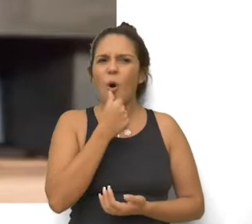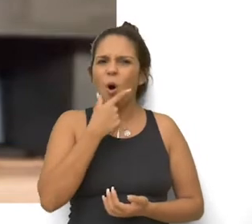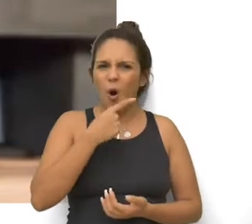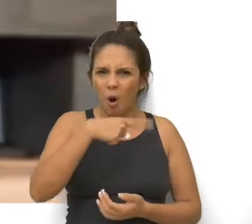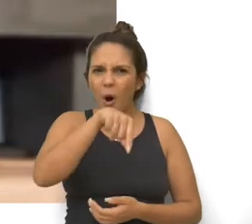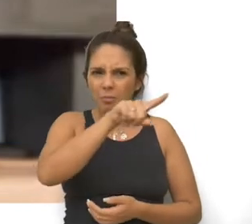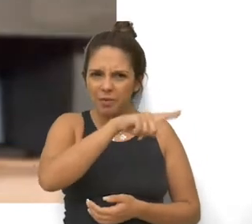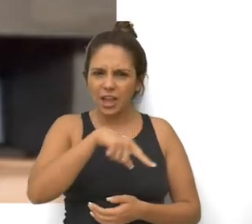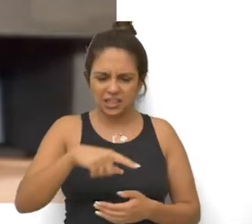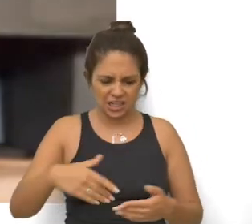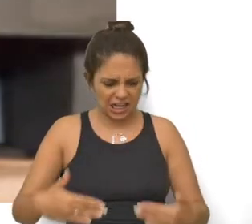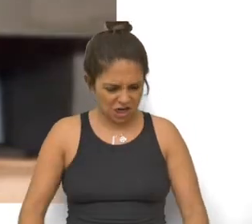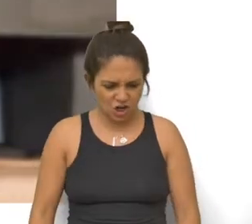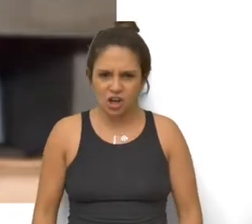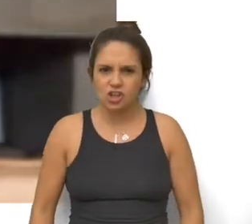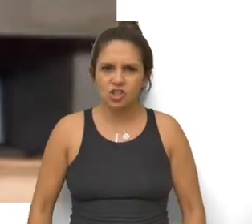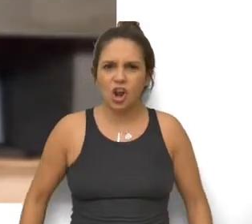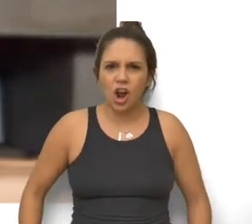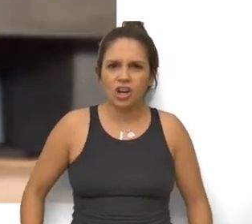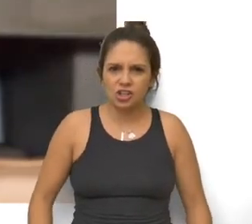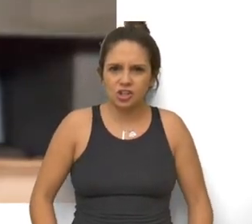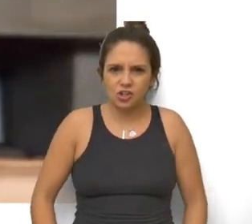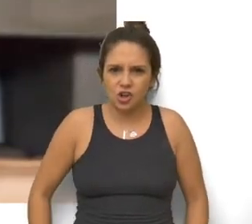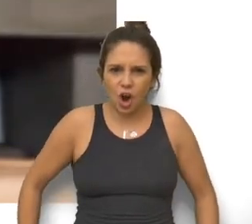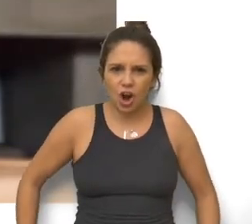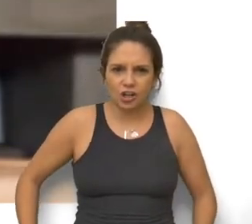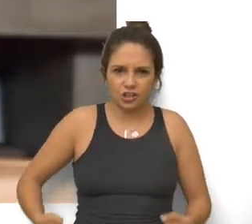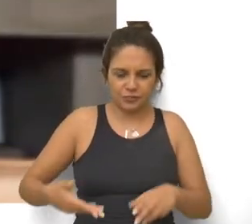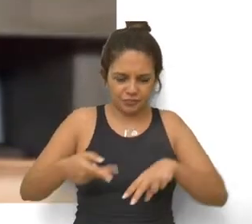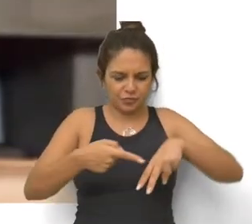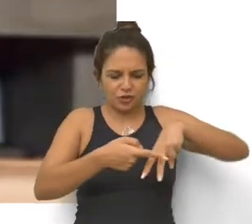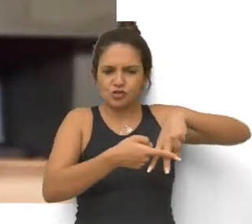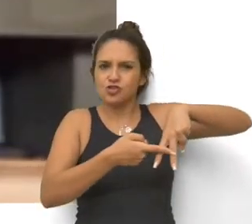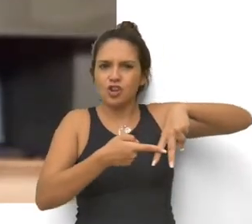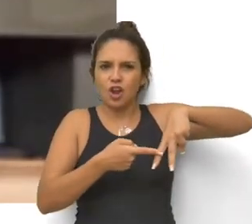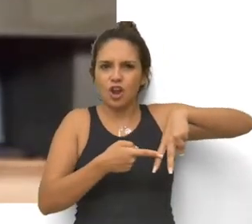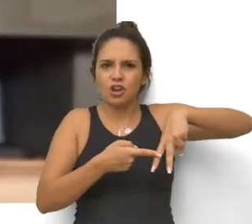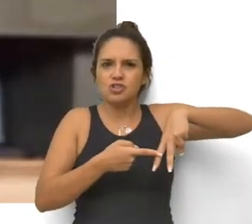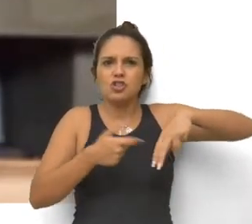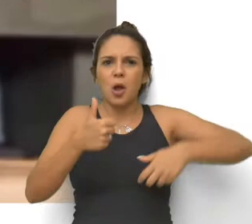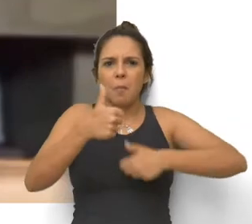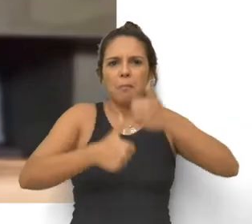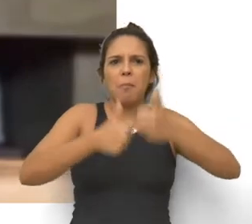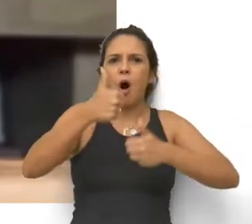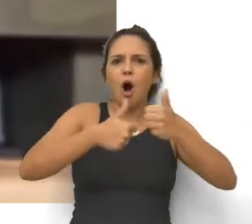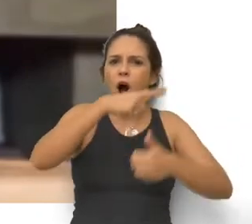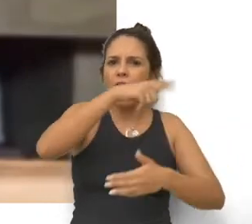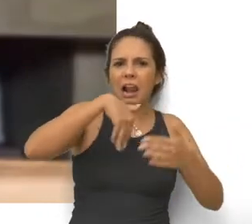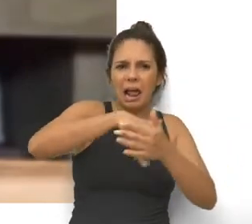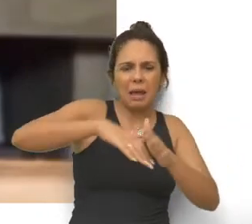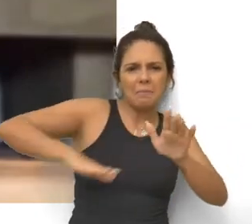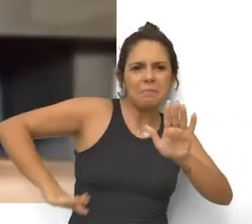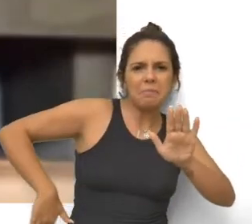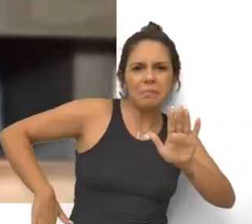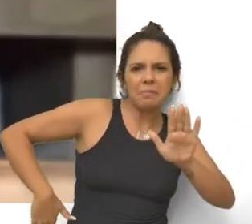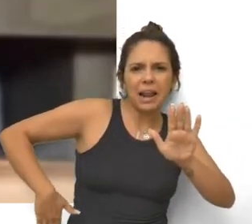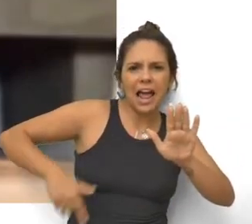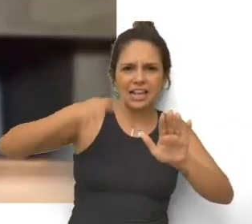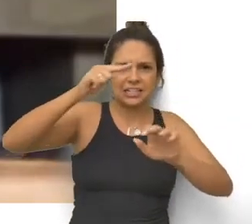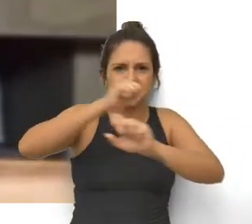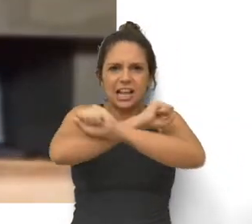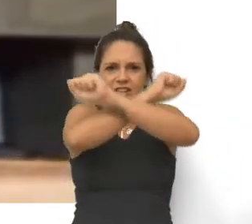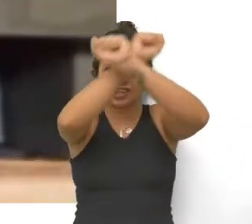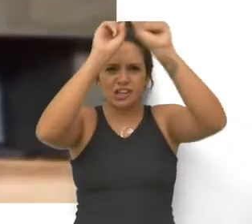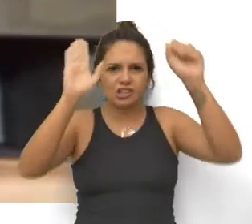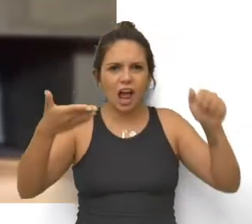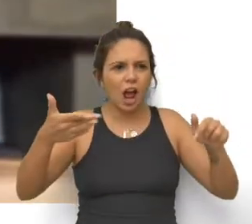Homens de calção, chutando bolas de futebol em tudo quanto é lugar. Na praia, às 7 horas da manhã,